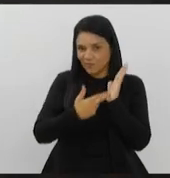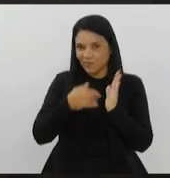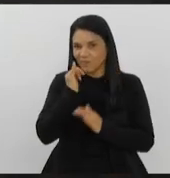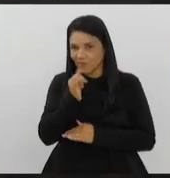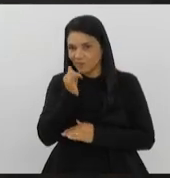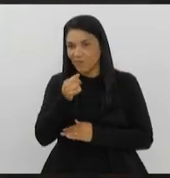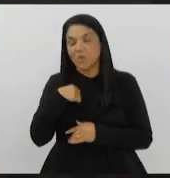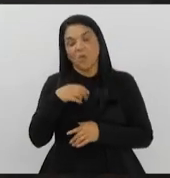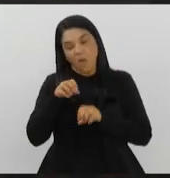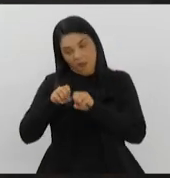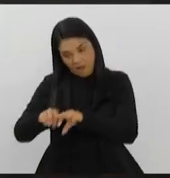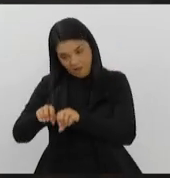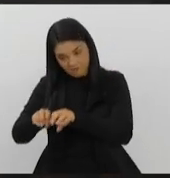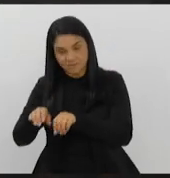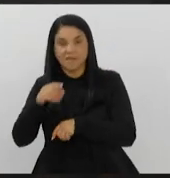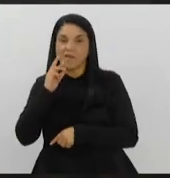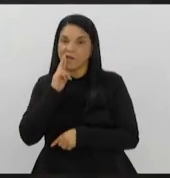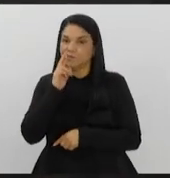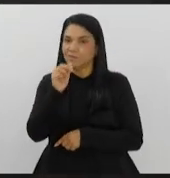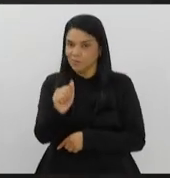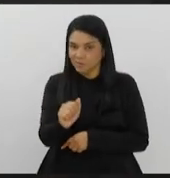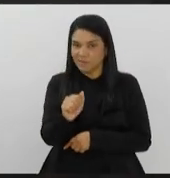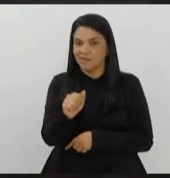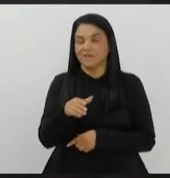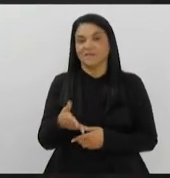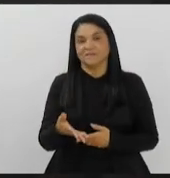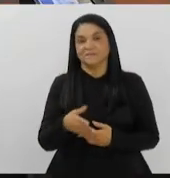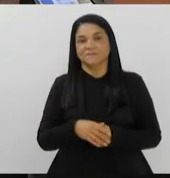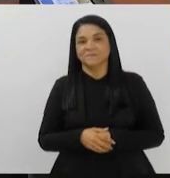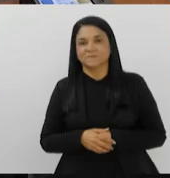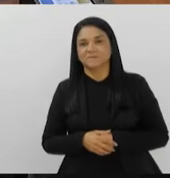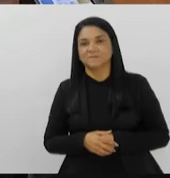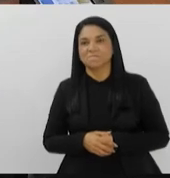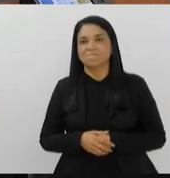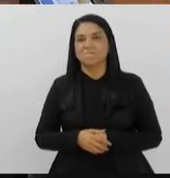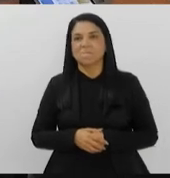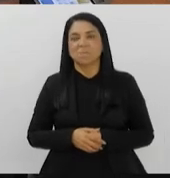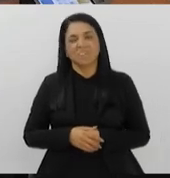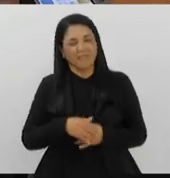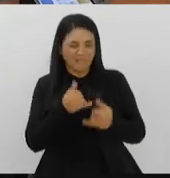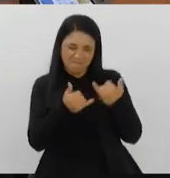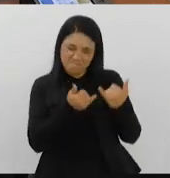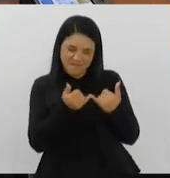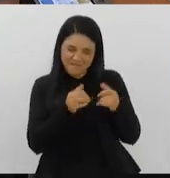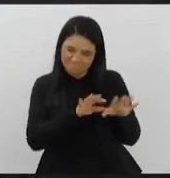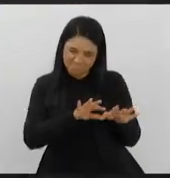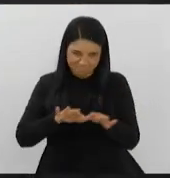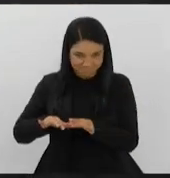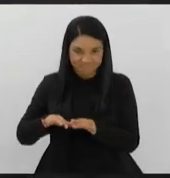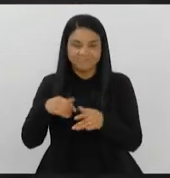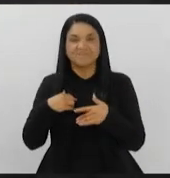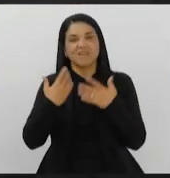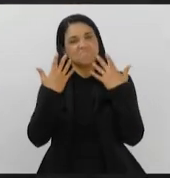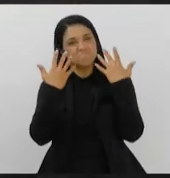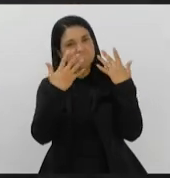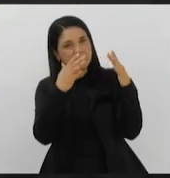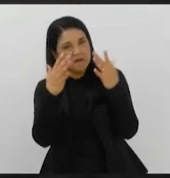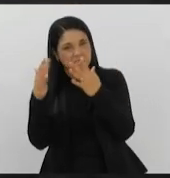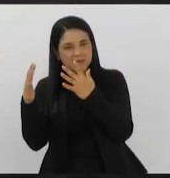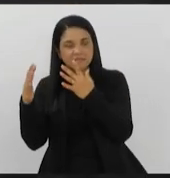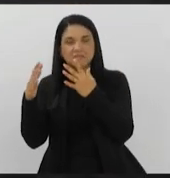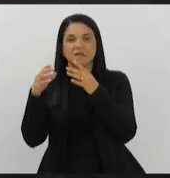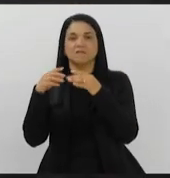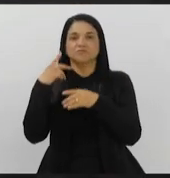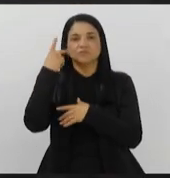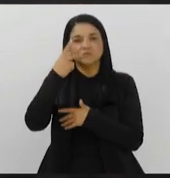cheguei e ensinei a Murim, entendeu? A diferença foi a relatoria. Brincadeiras à parte, eu queria parabenizar o